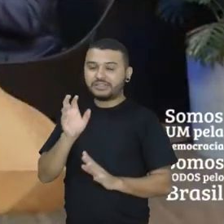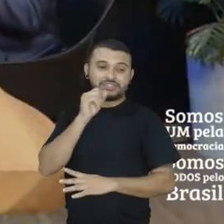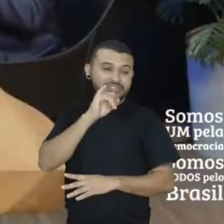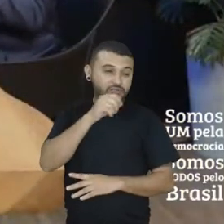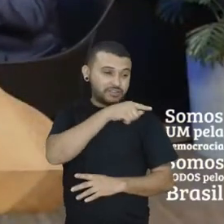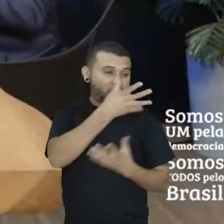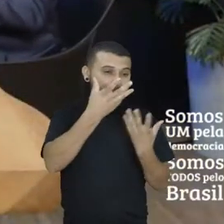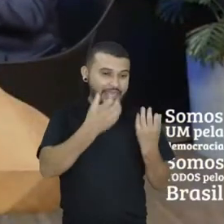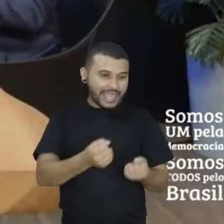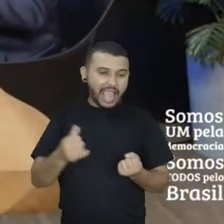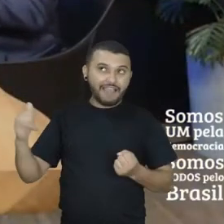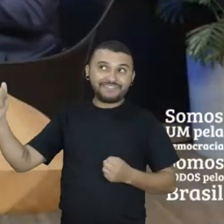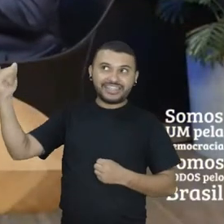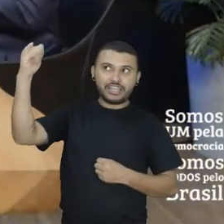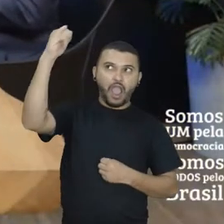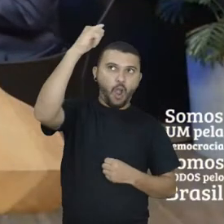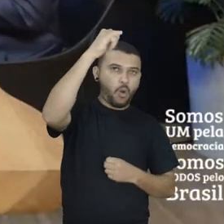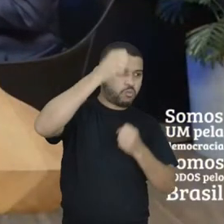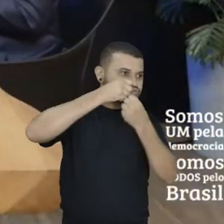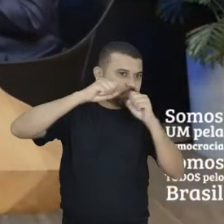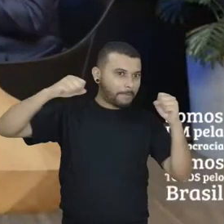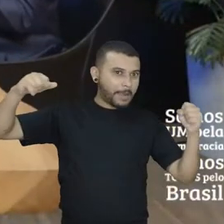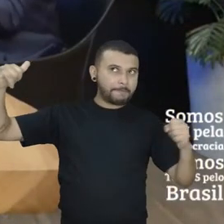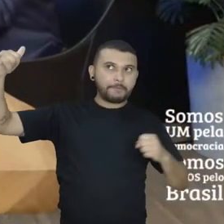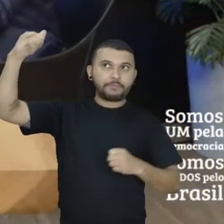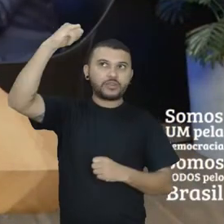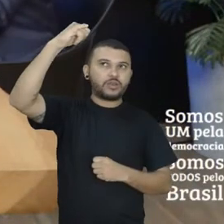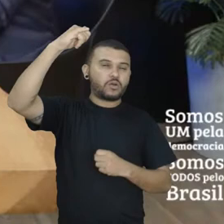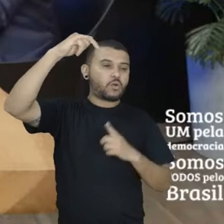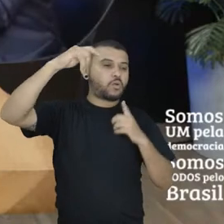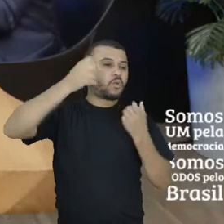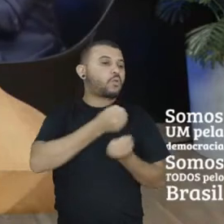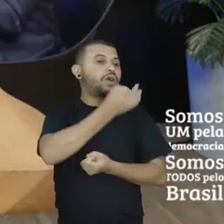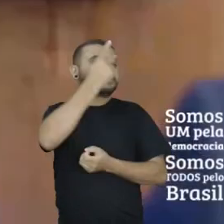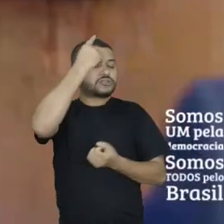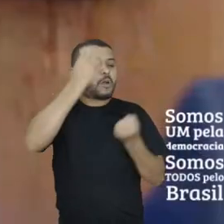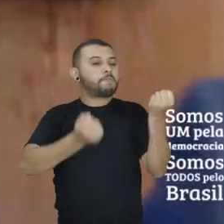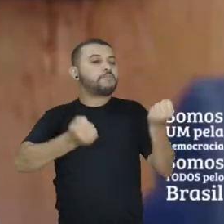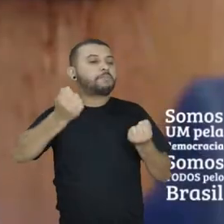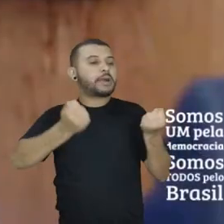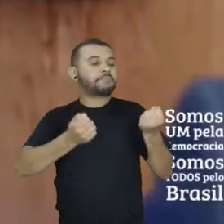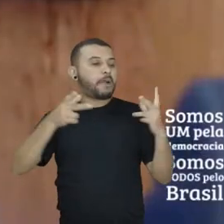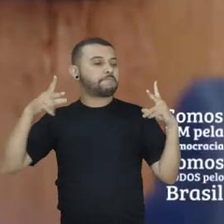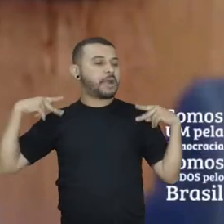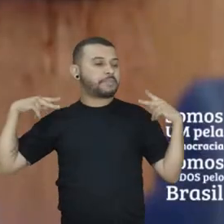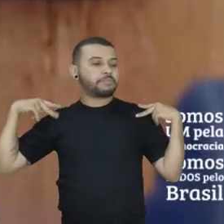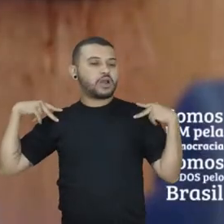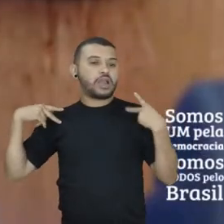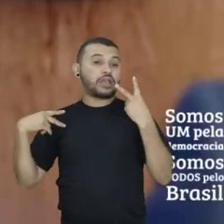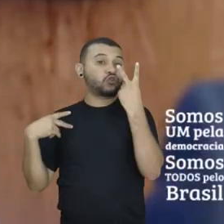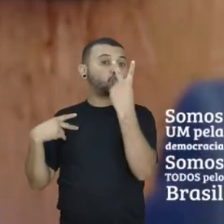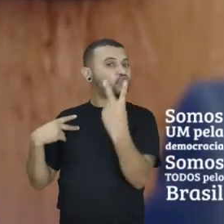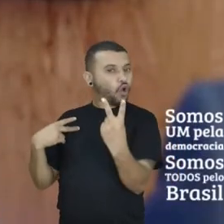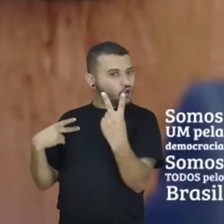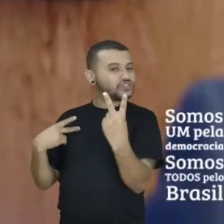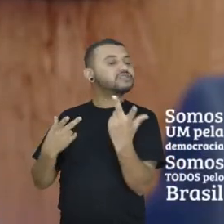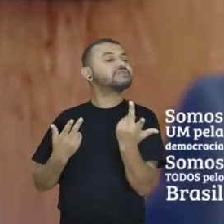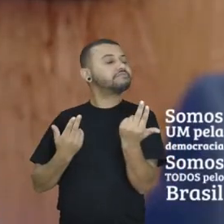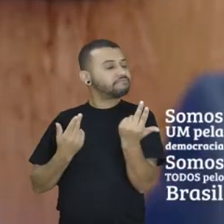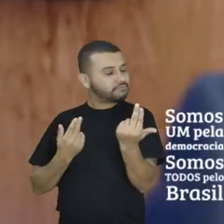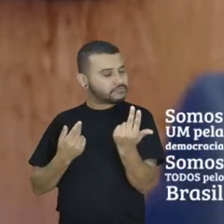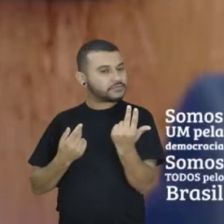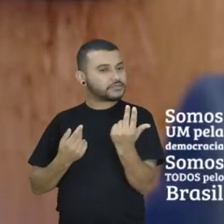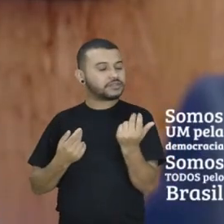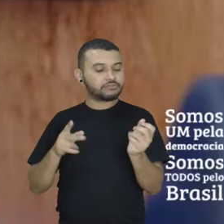um avião grande, não tem uma pessoa, tem uma dupla. O piloto e o copiloto. Se for